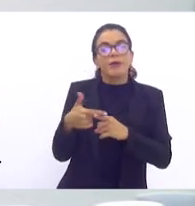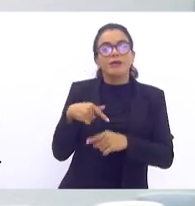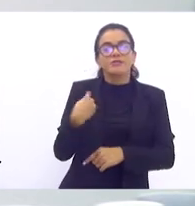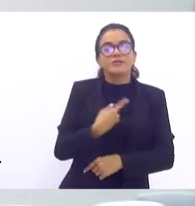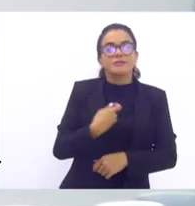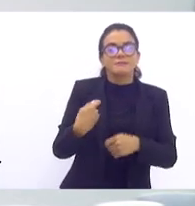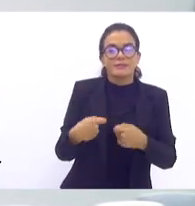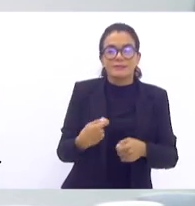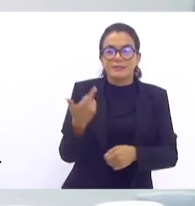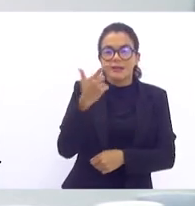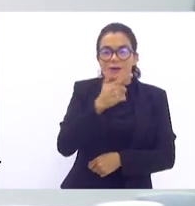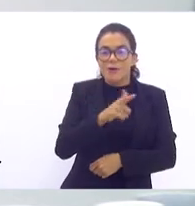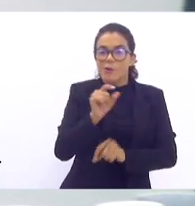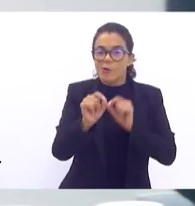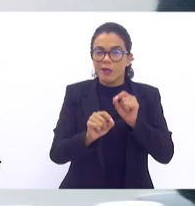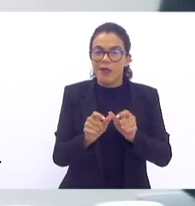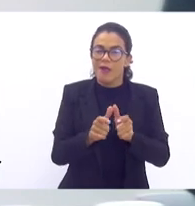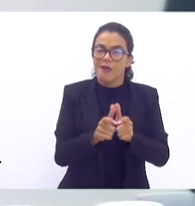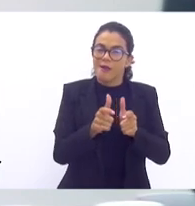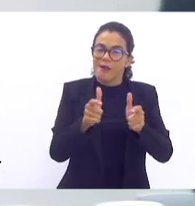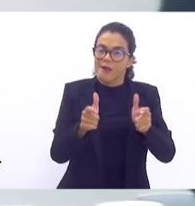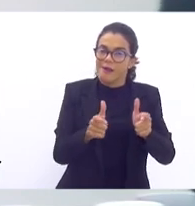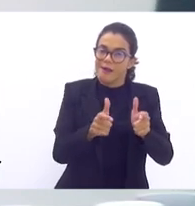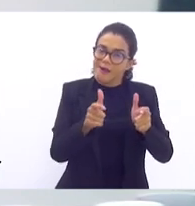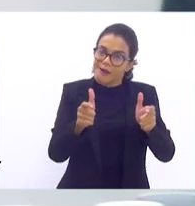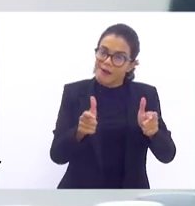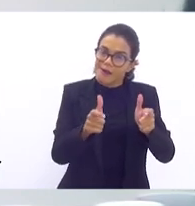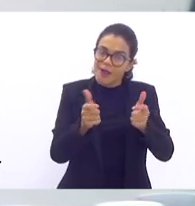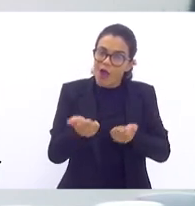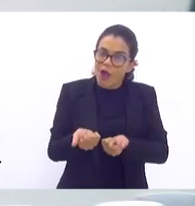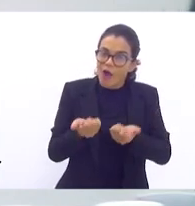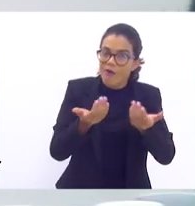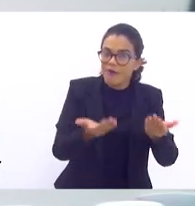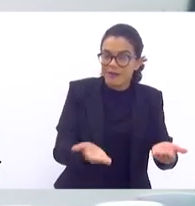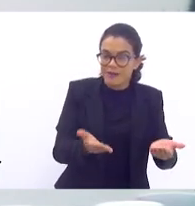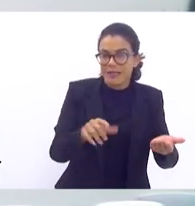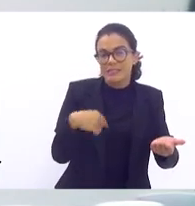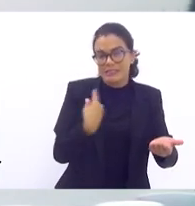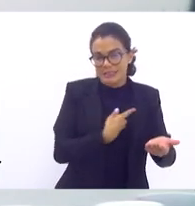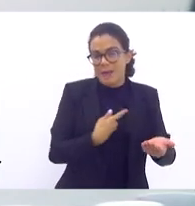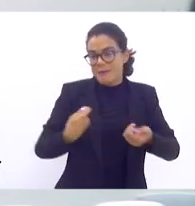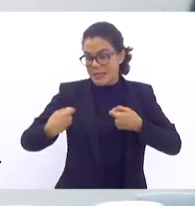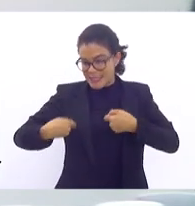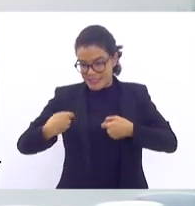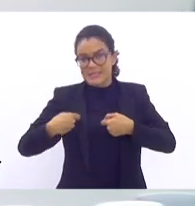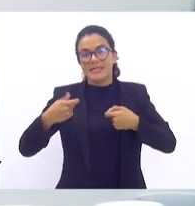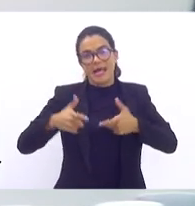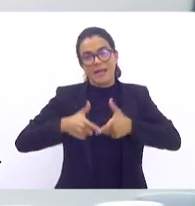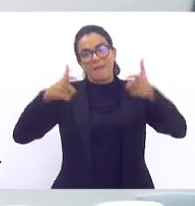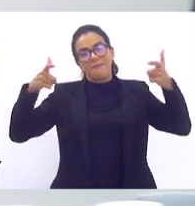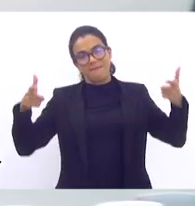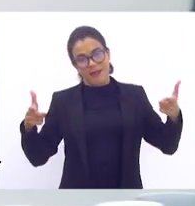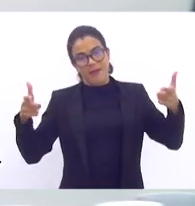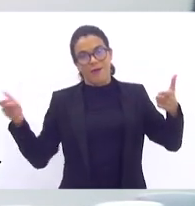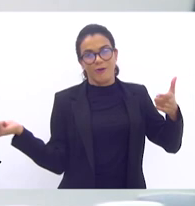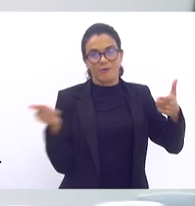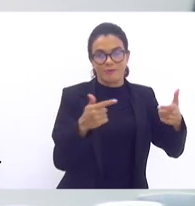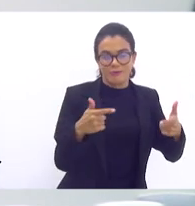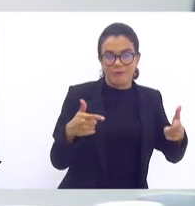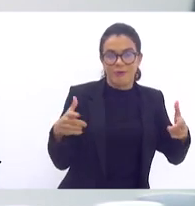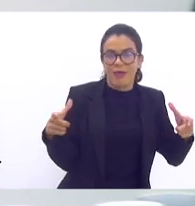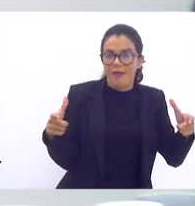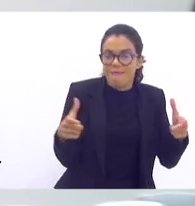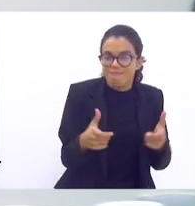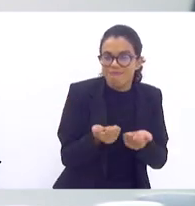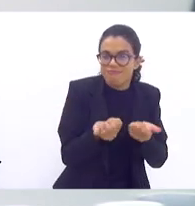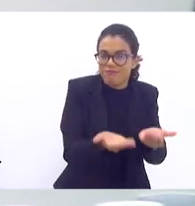conseguir é aumentar a oferta porque a gente sabe que a demanda é grande mas a gente quando o